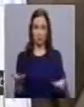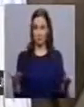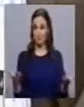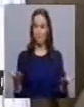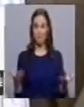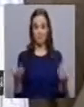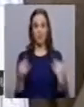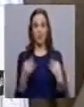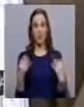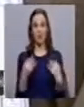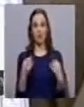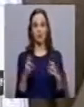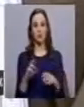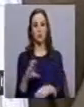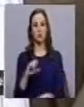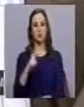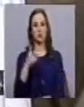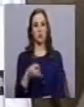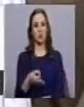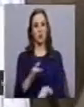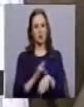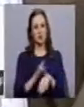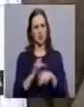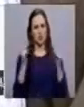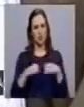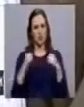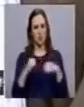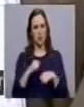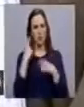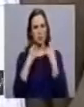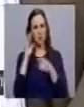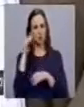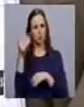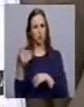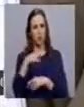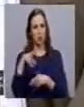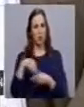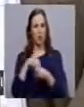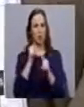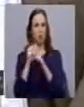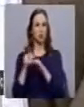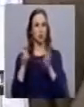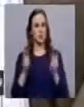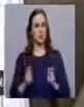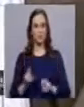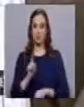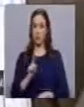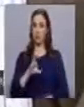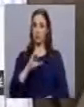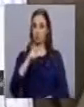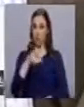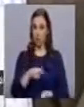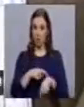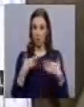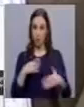corresponderem àquilo que são as nossas reivindicações. A CGTP é sensível a um acordo a médio prazo, englobando também outras matérias? Não. A CGTP, neste momento, quer